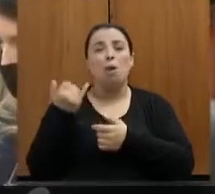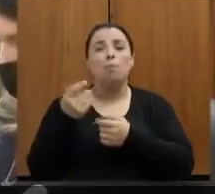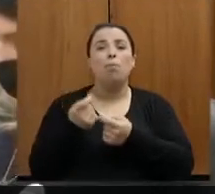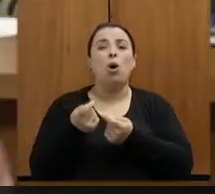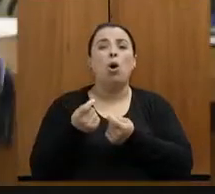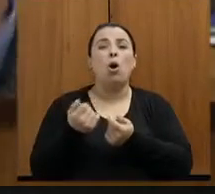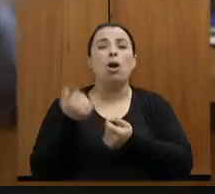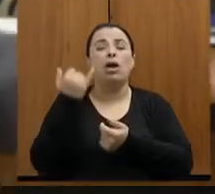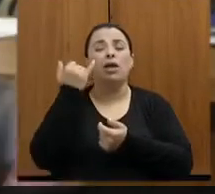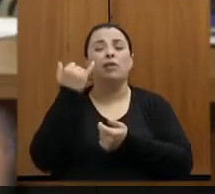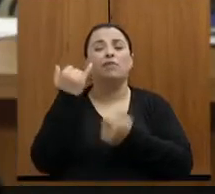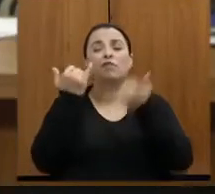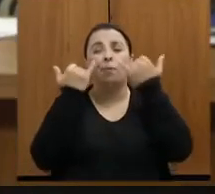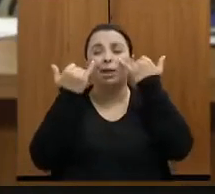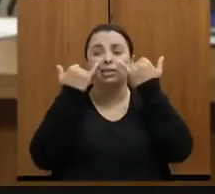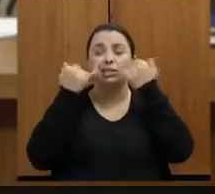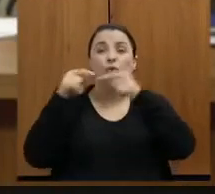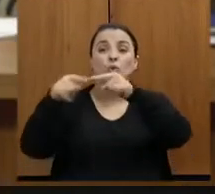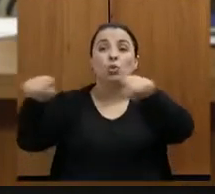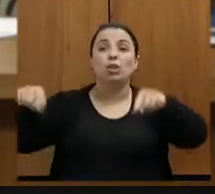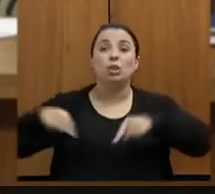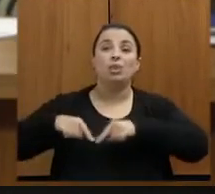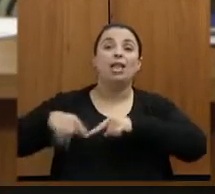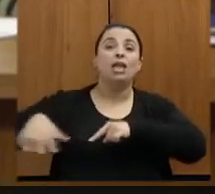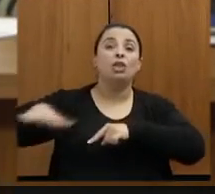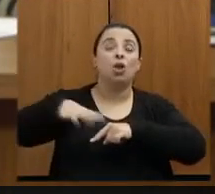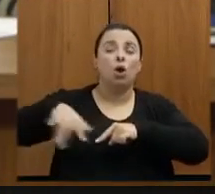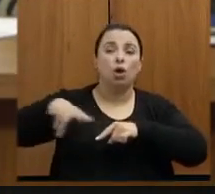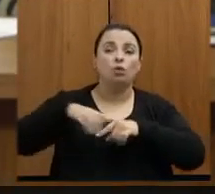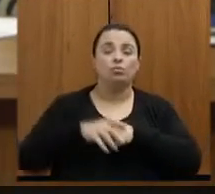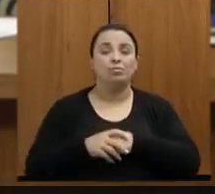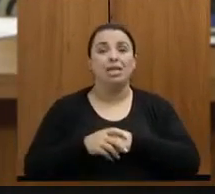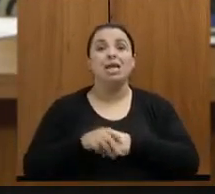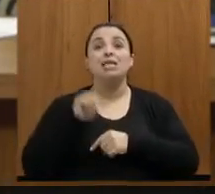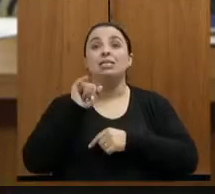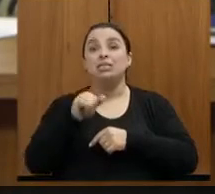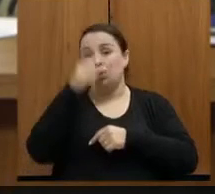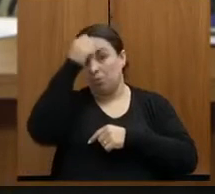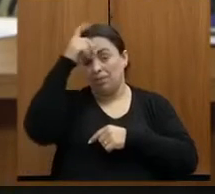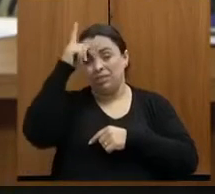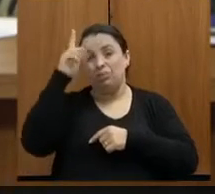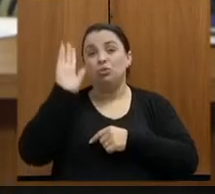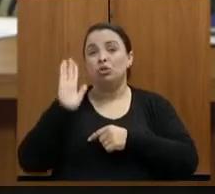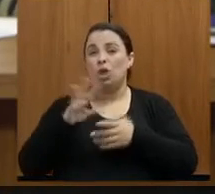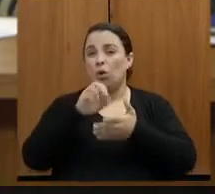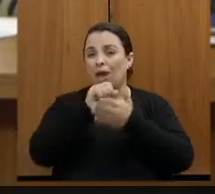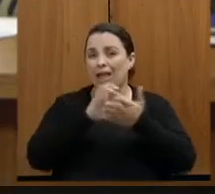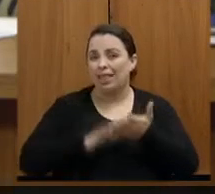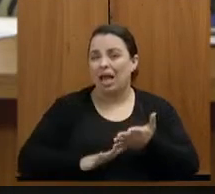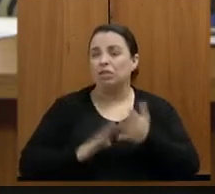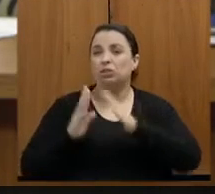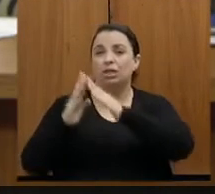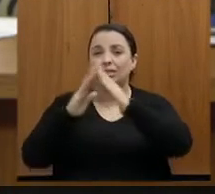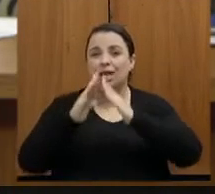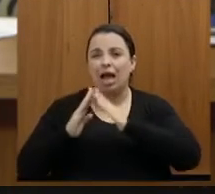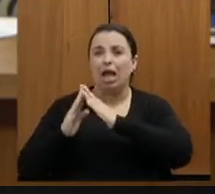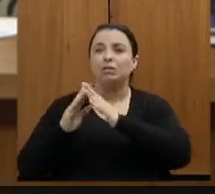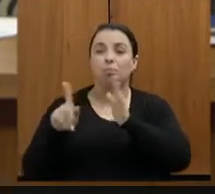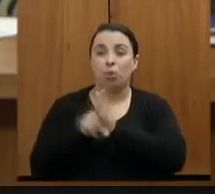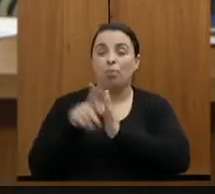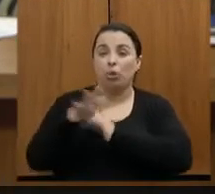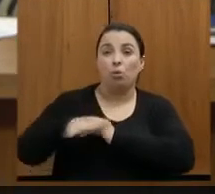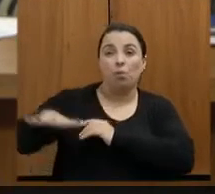o município está adiantado com relação ao cadastro imobiliário, gente tem um avanço também muito